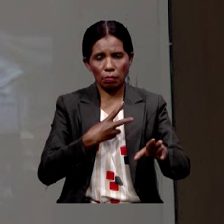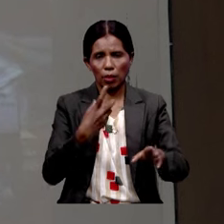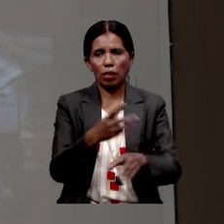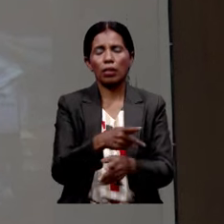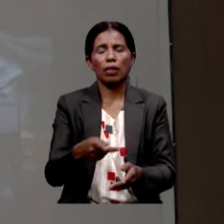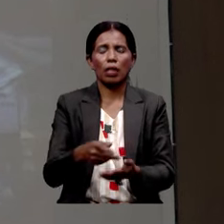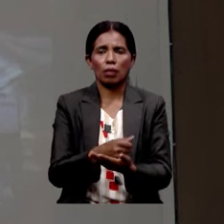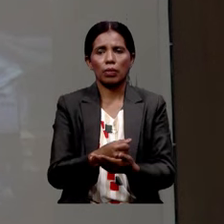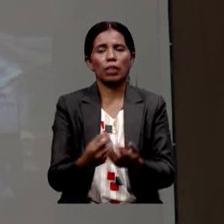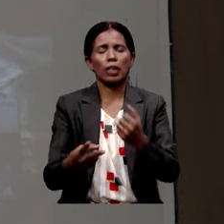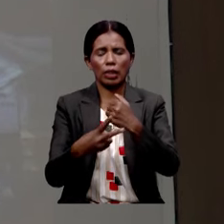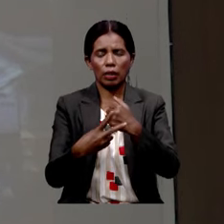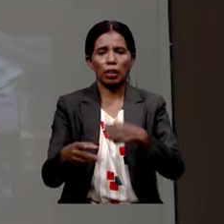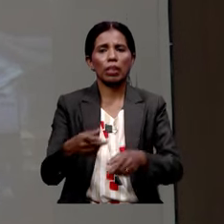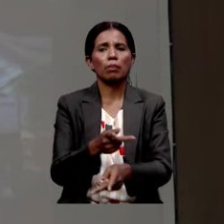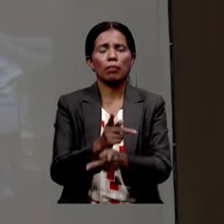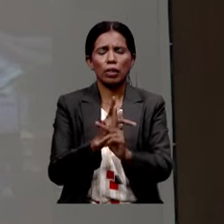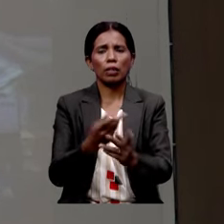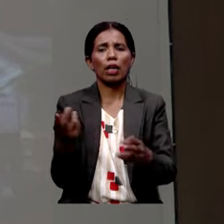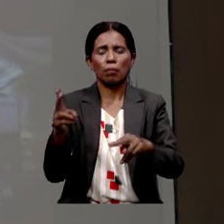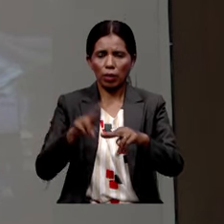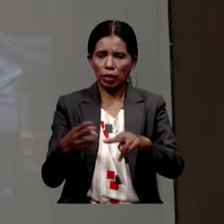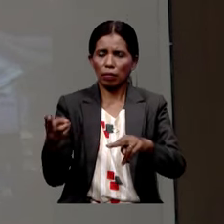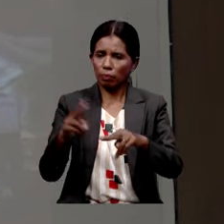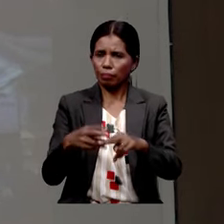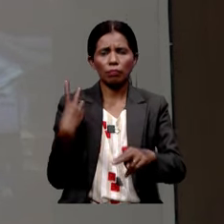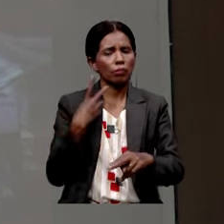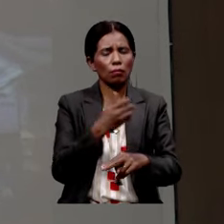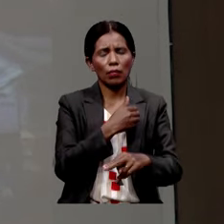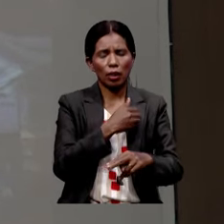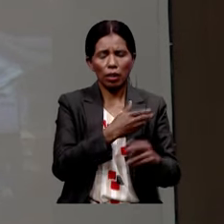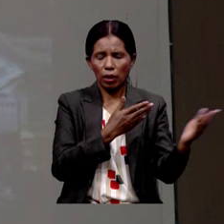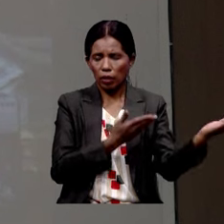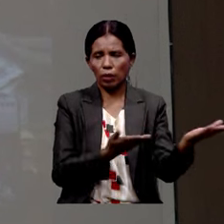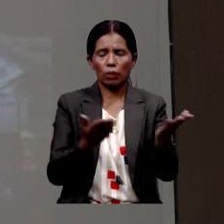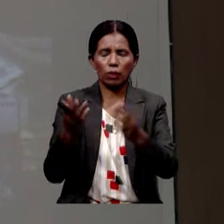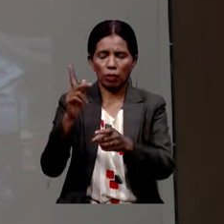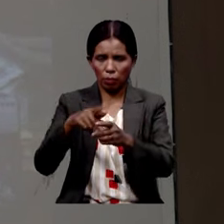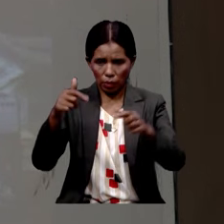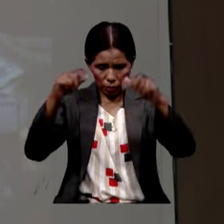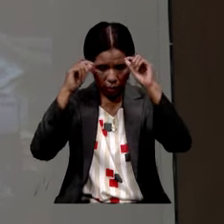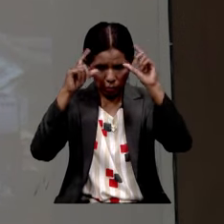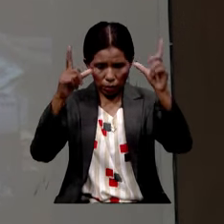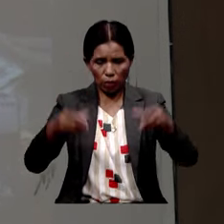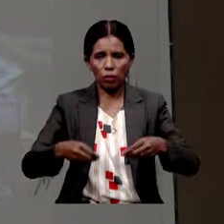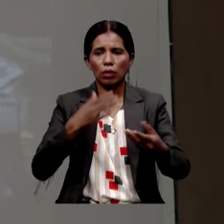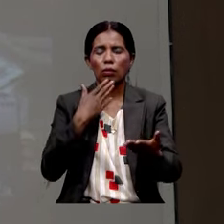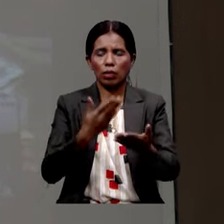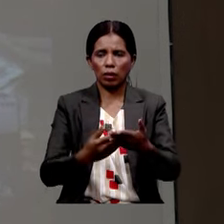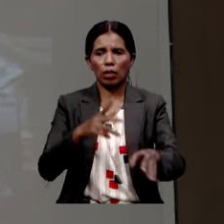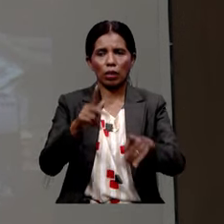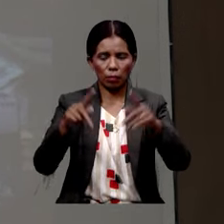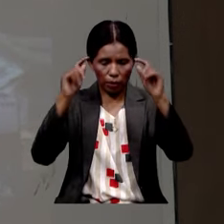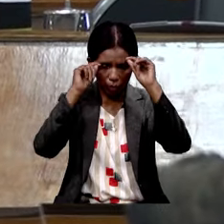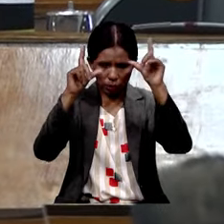que aumenta ba bebê, mas bem te cidade e a certeza o ensacadoras bele mai duni Timor-Leste no fo benefício ba povo